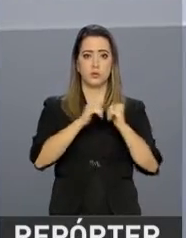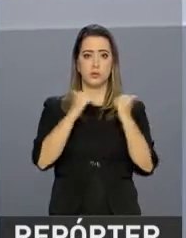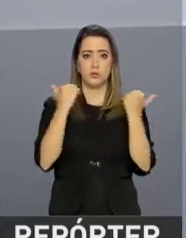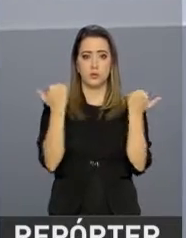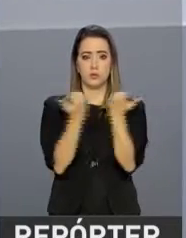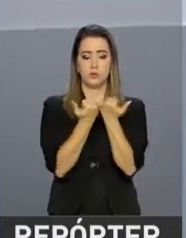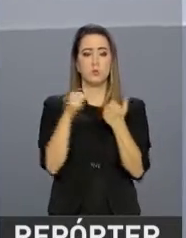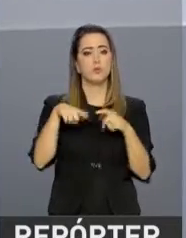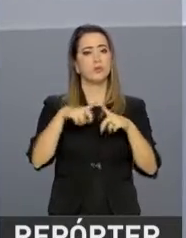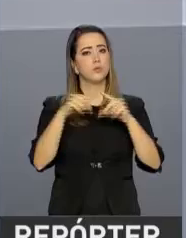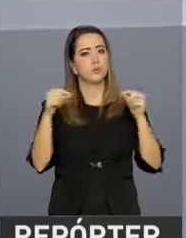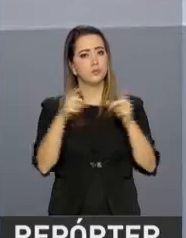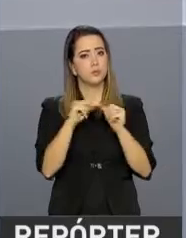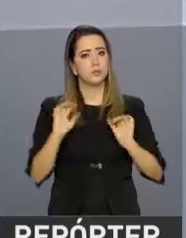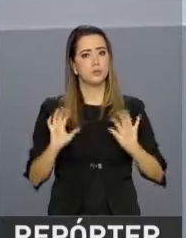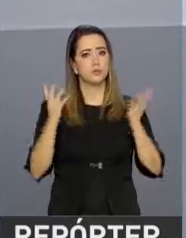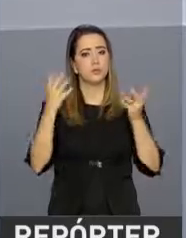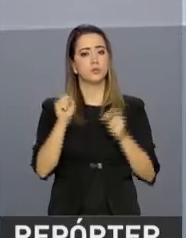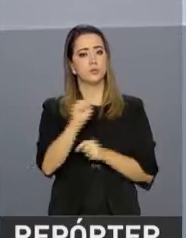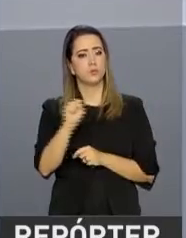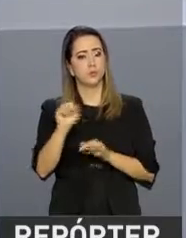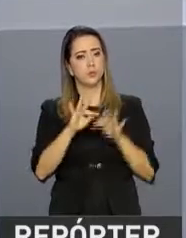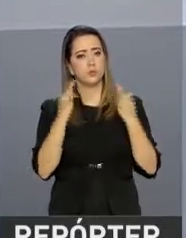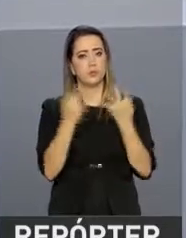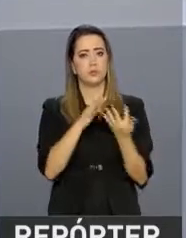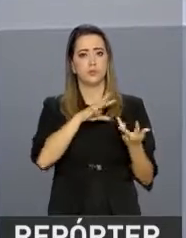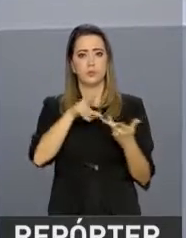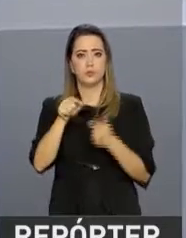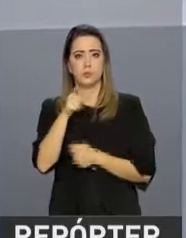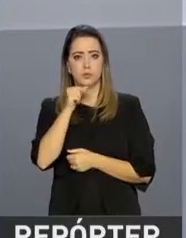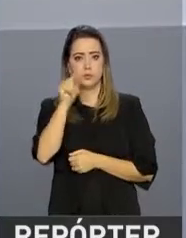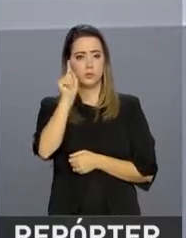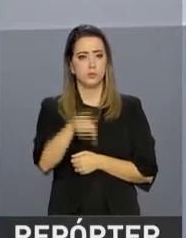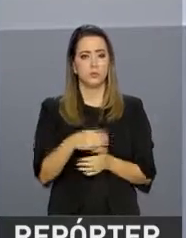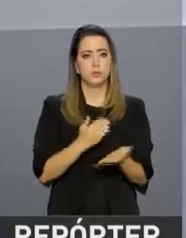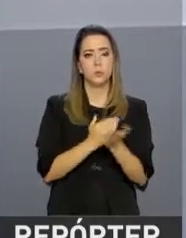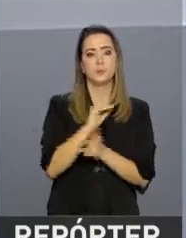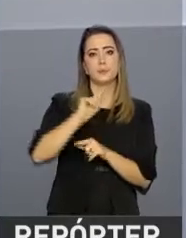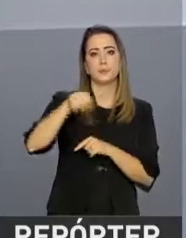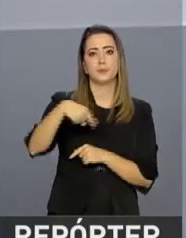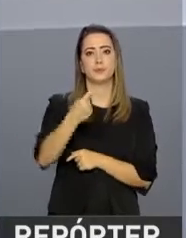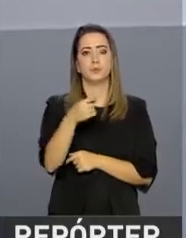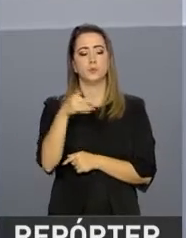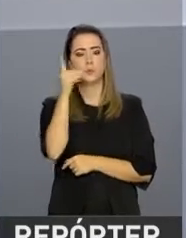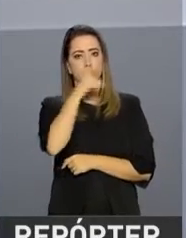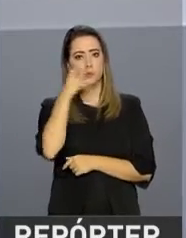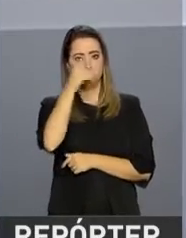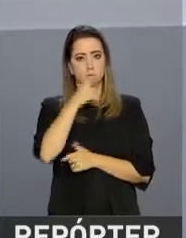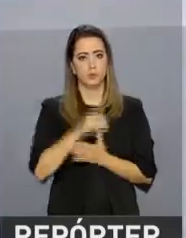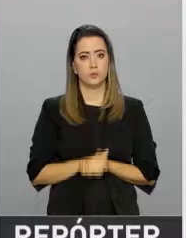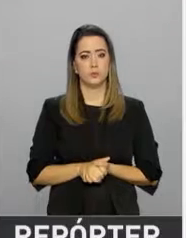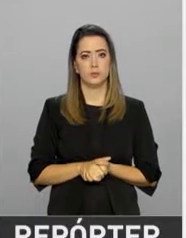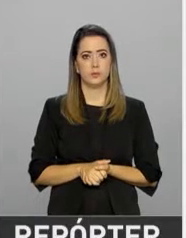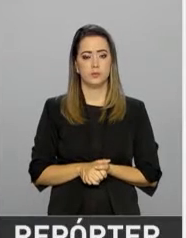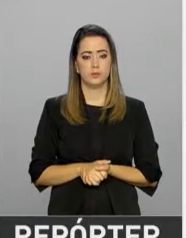aqui em brasília durante o 8º fórum mundial da água que começa no próximo domingo